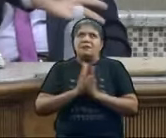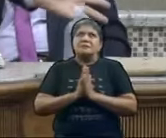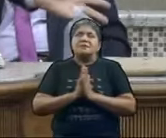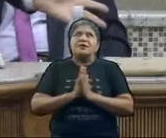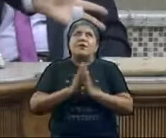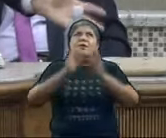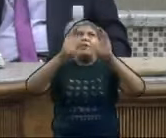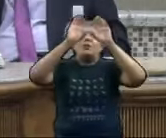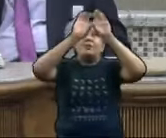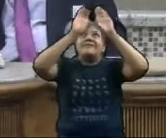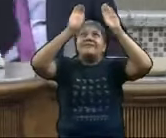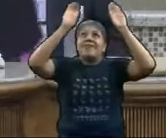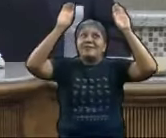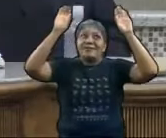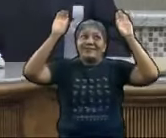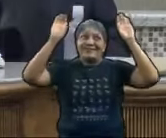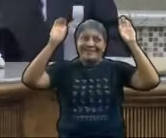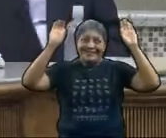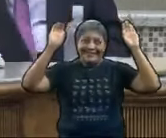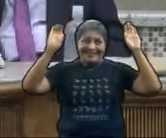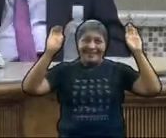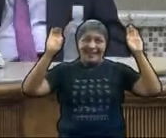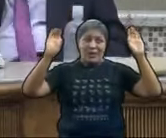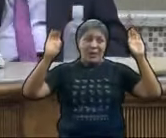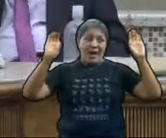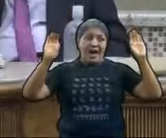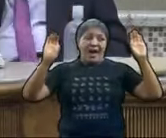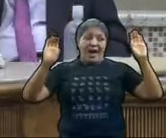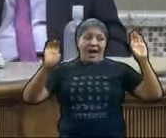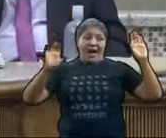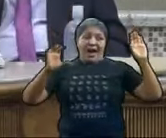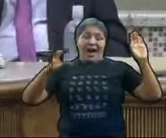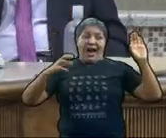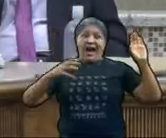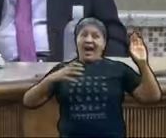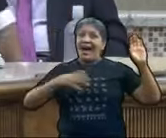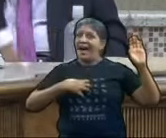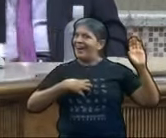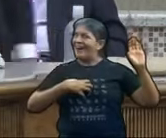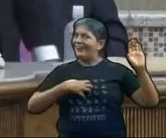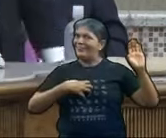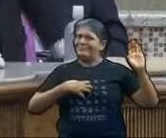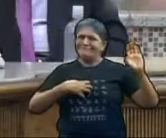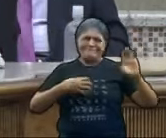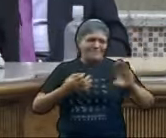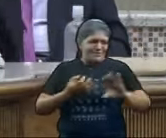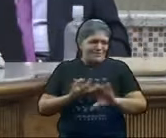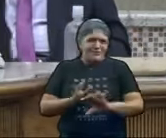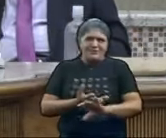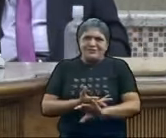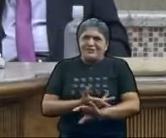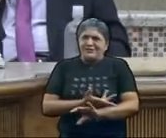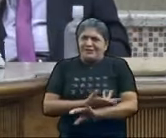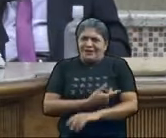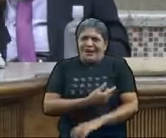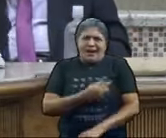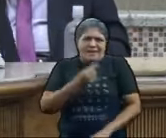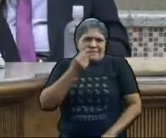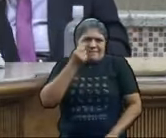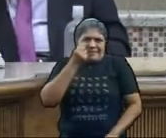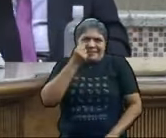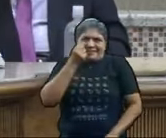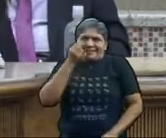até essa expressão. Os céus hoje desceu lá no culto de domingo, não é isso? Usamos essa expressão.